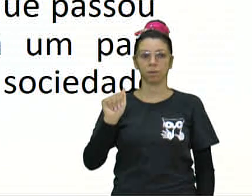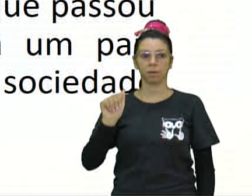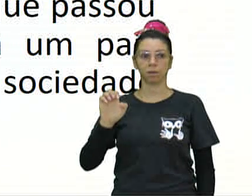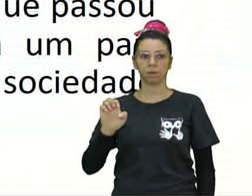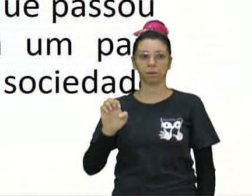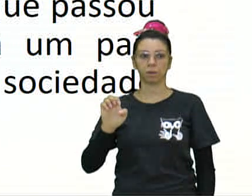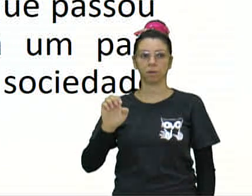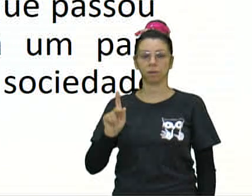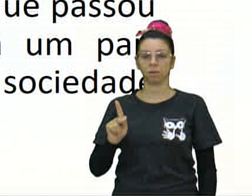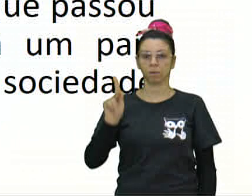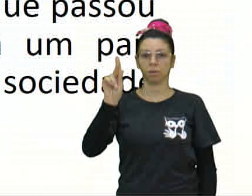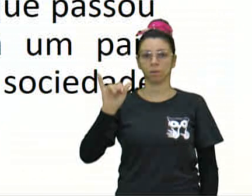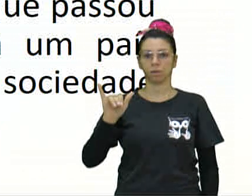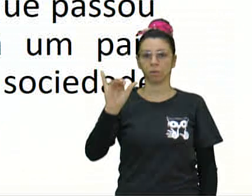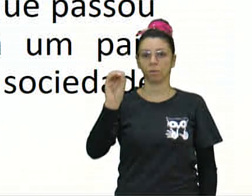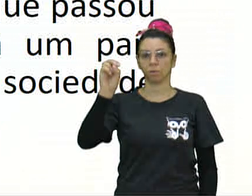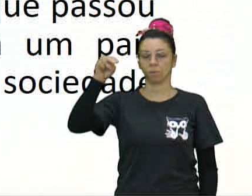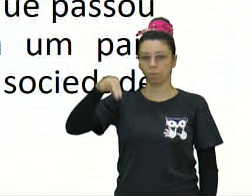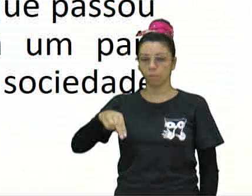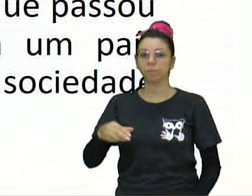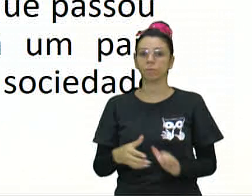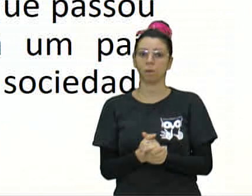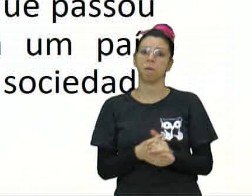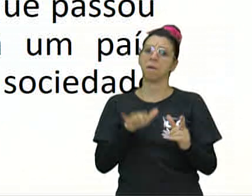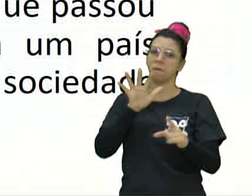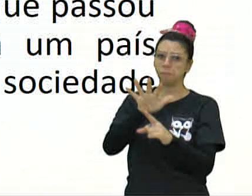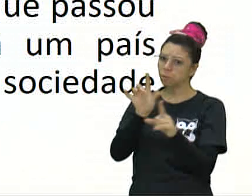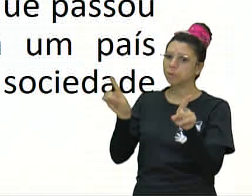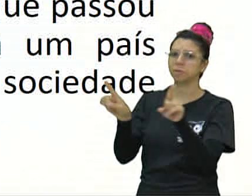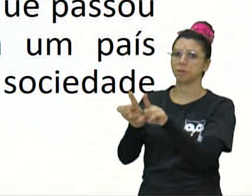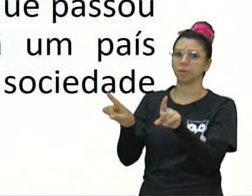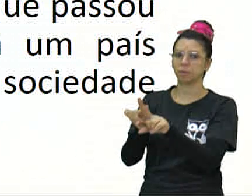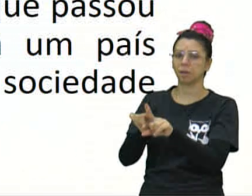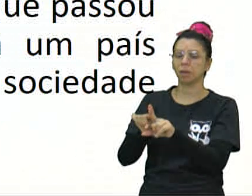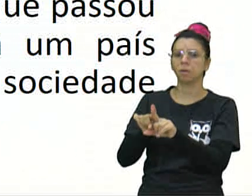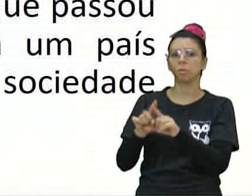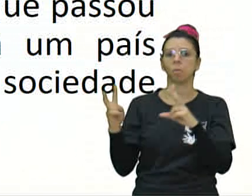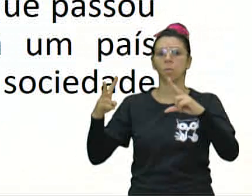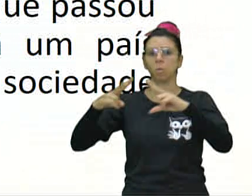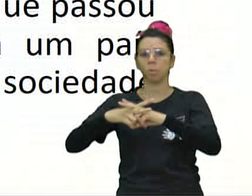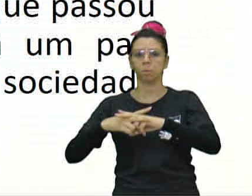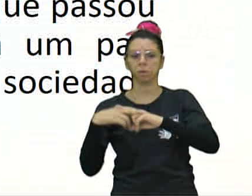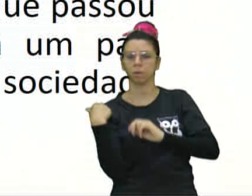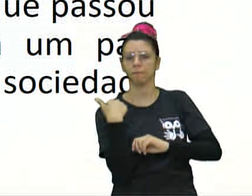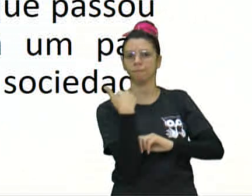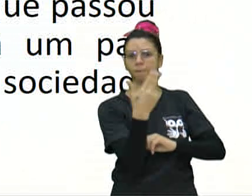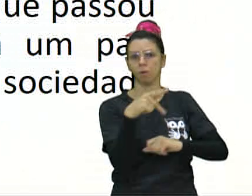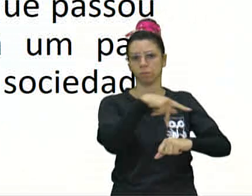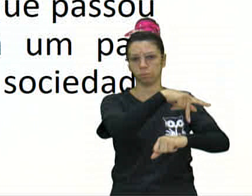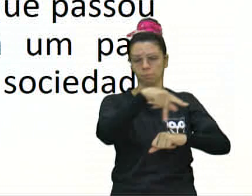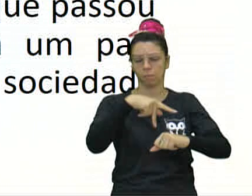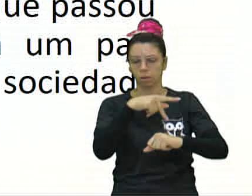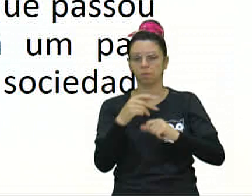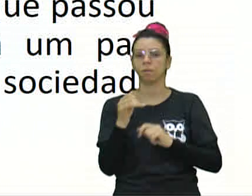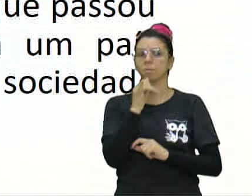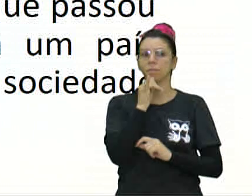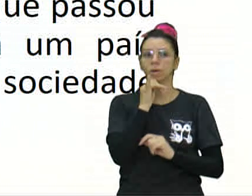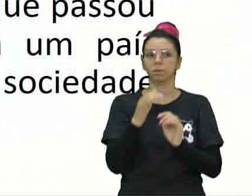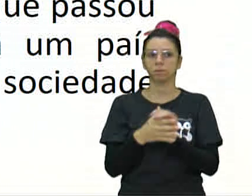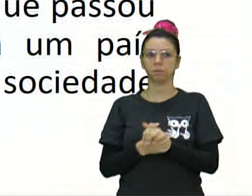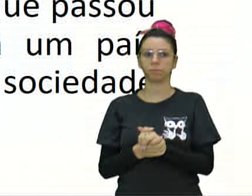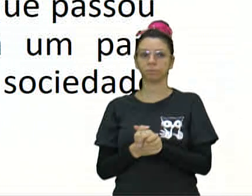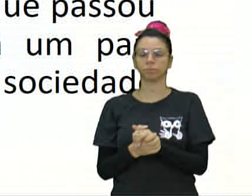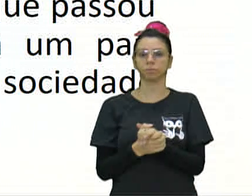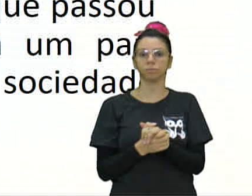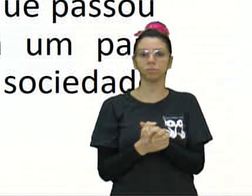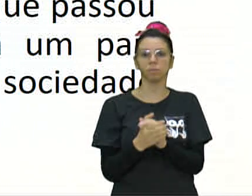estrangeiros, como o Kung Fu, da China, né, que nós vimos lá quando eles saíram da Coreia, né? Então eles trouxeram influências da China, que é